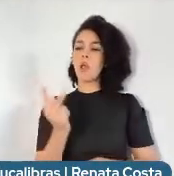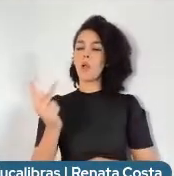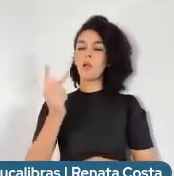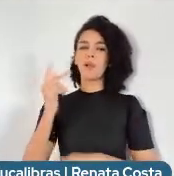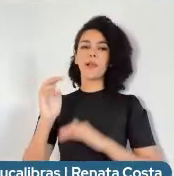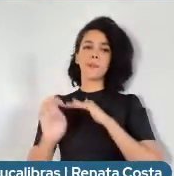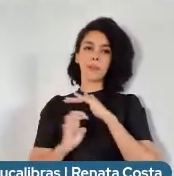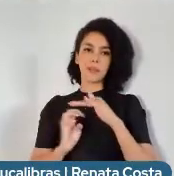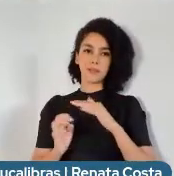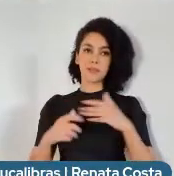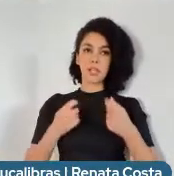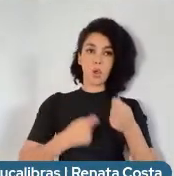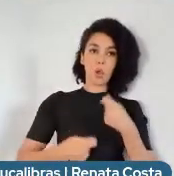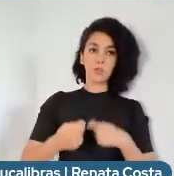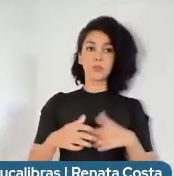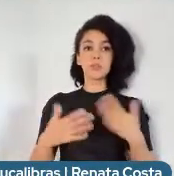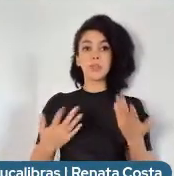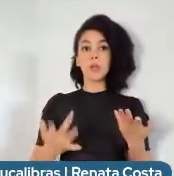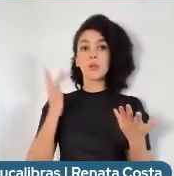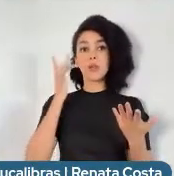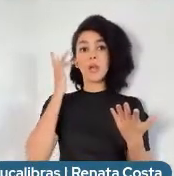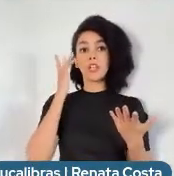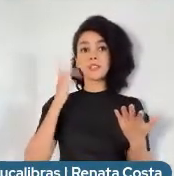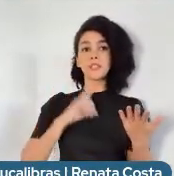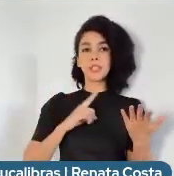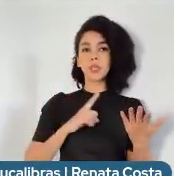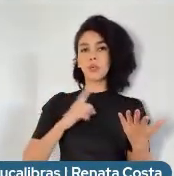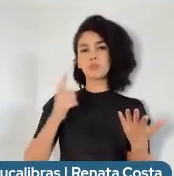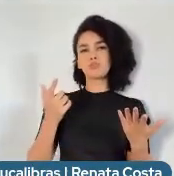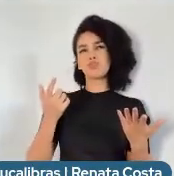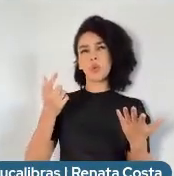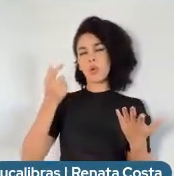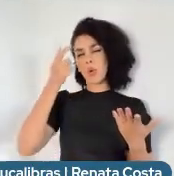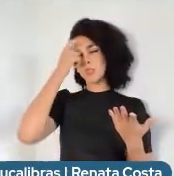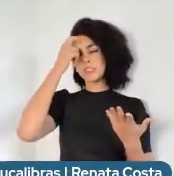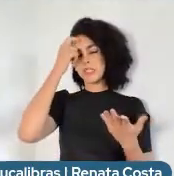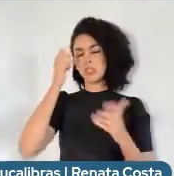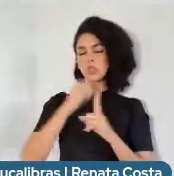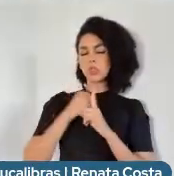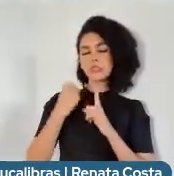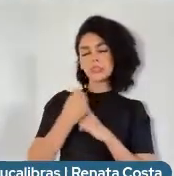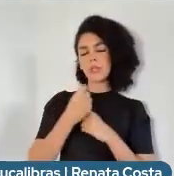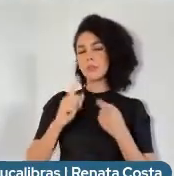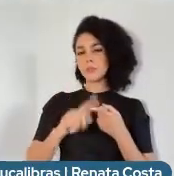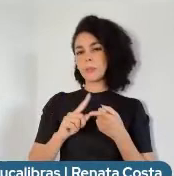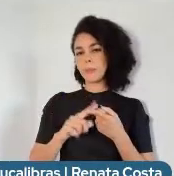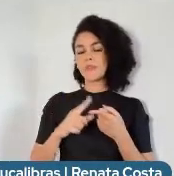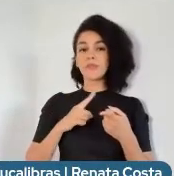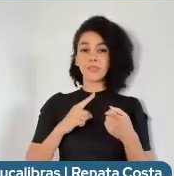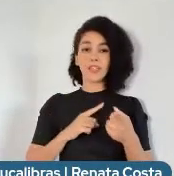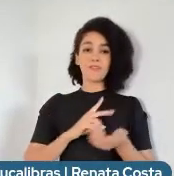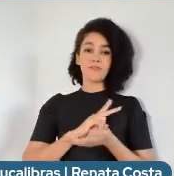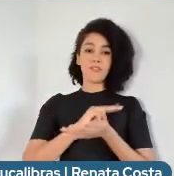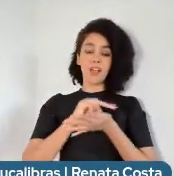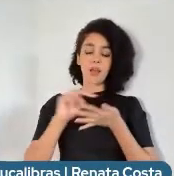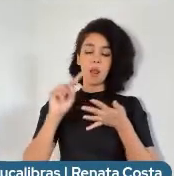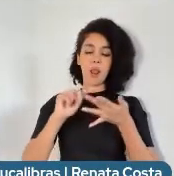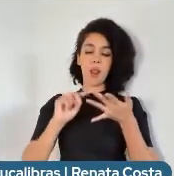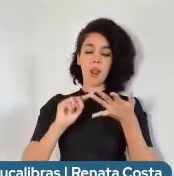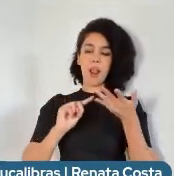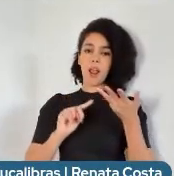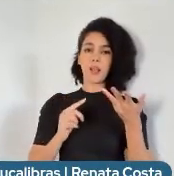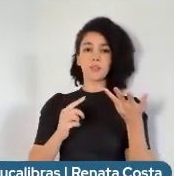negócio. Então, eu acho que passa por uma consciência também social. Então, nós temos várias frentes em termos